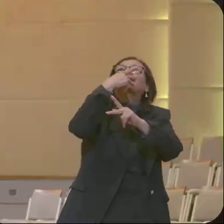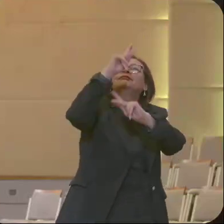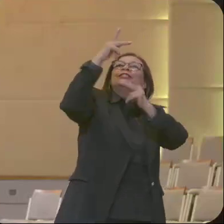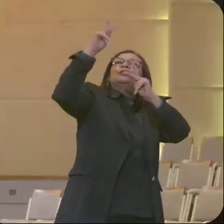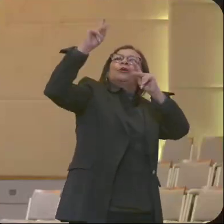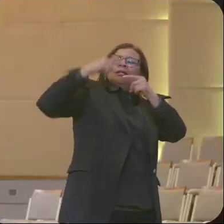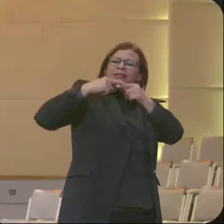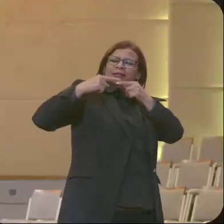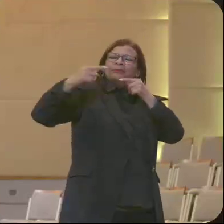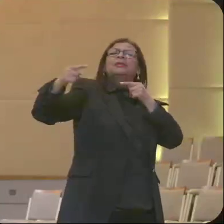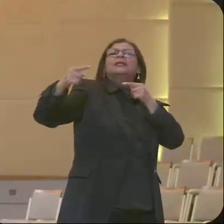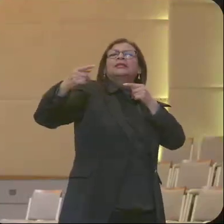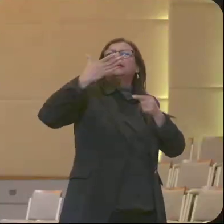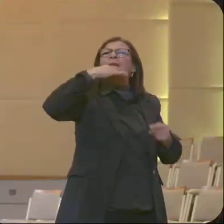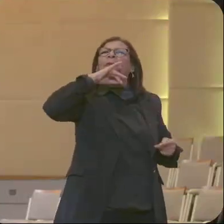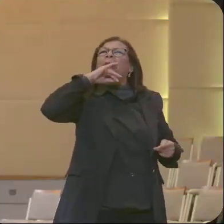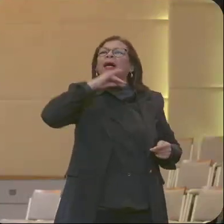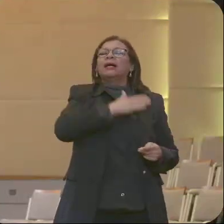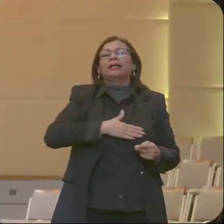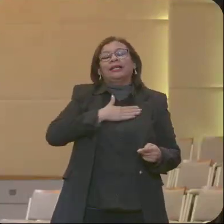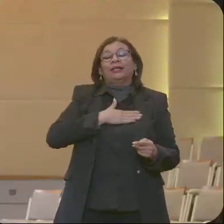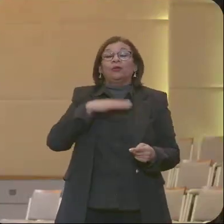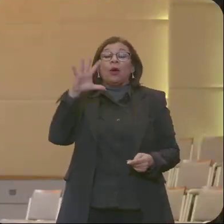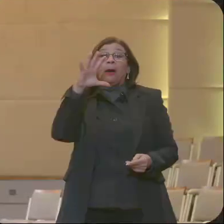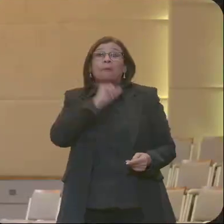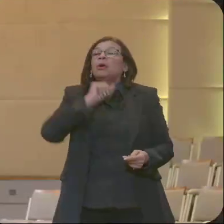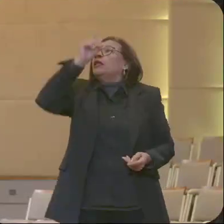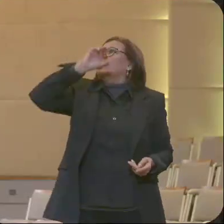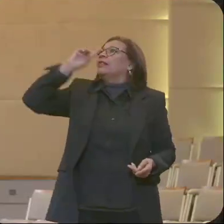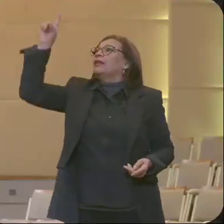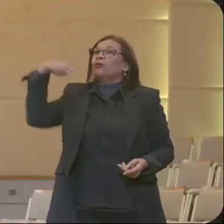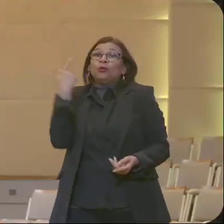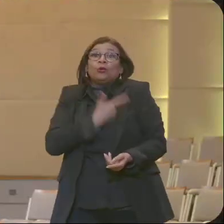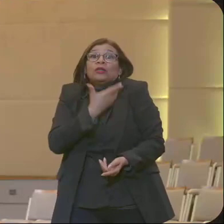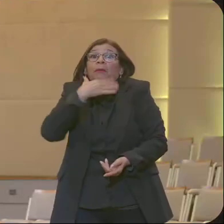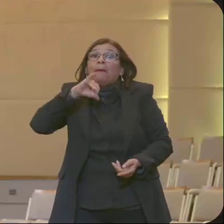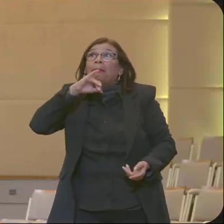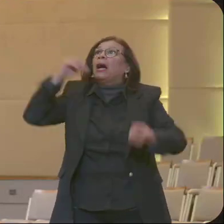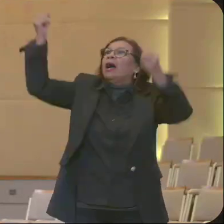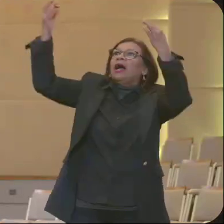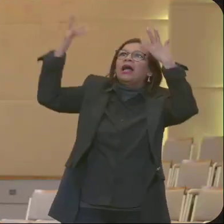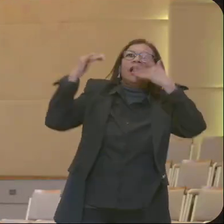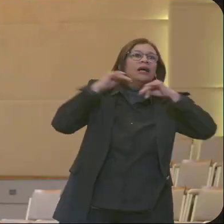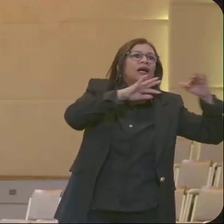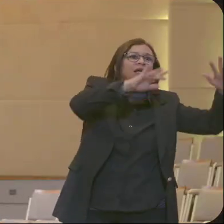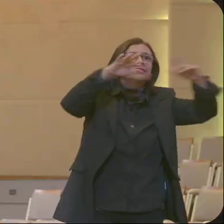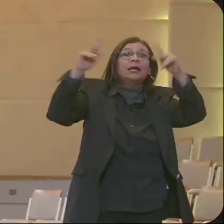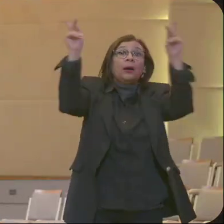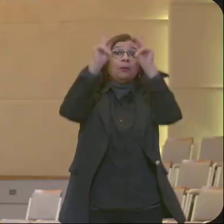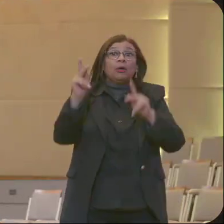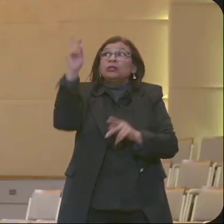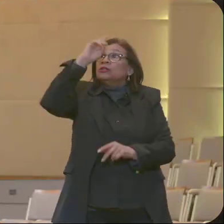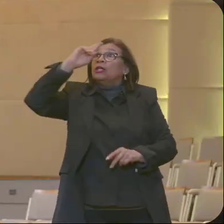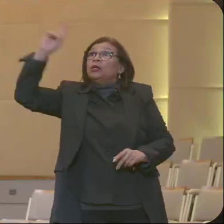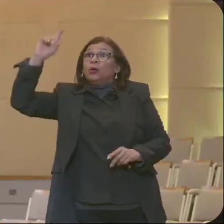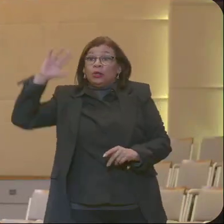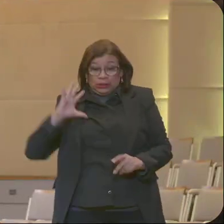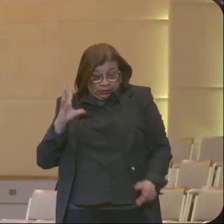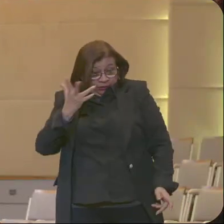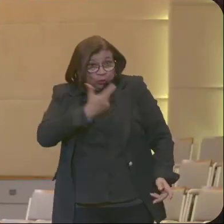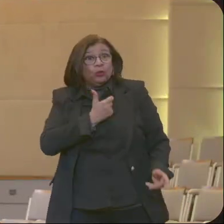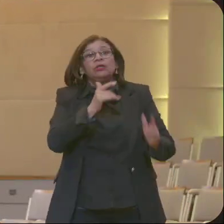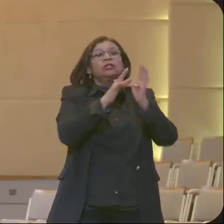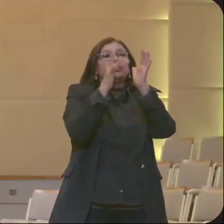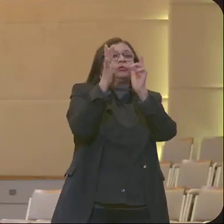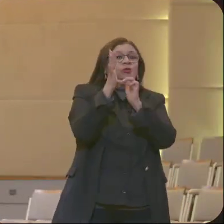esta semana, Pai querido. E que o amor de Deus, o nosso Pai, a graça e a paz de nosso Senhor e Salvador